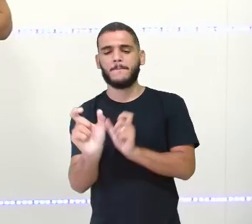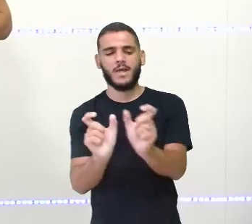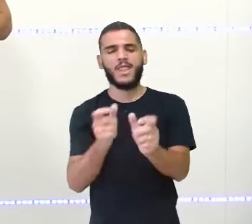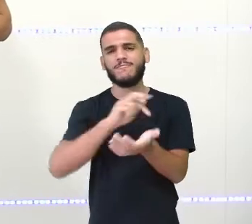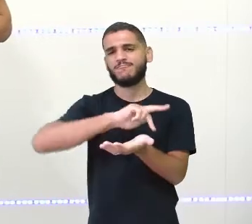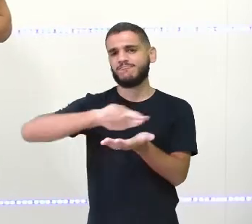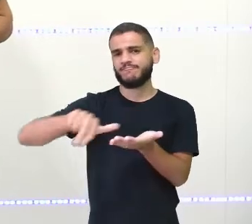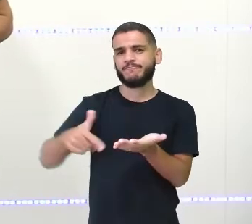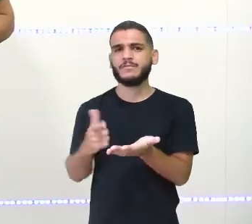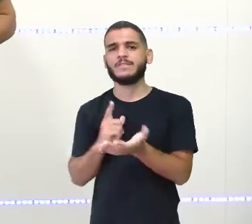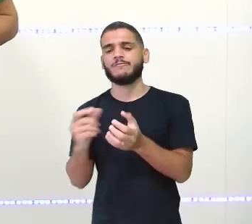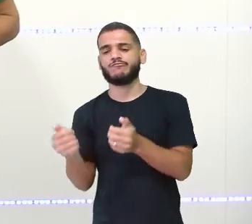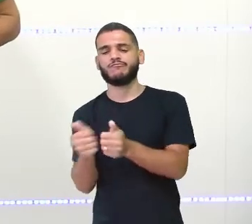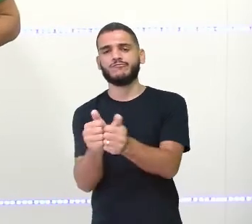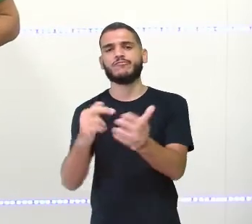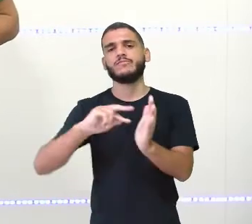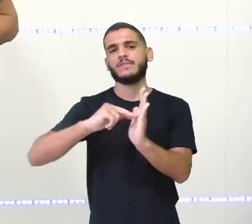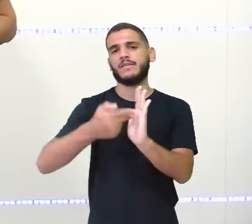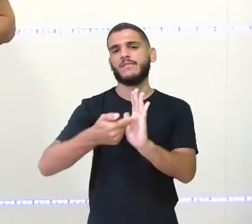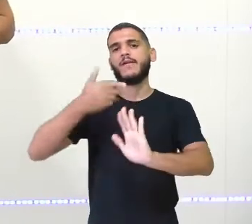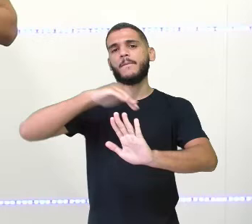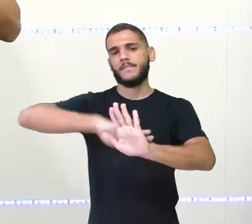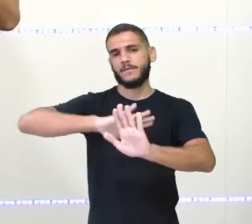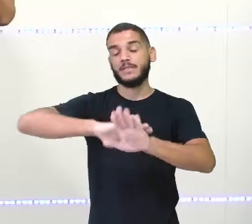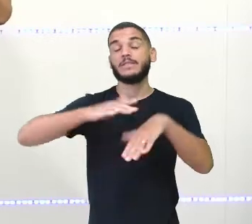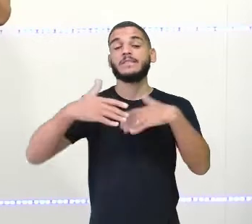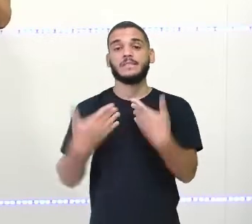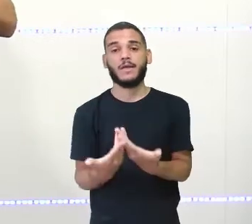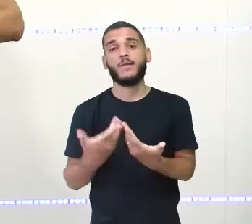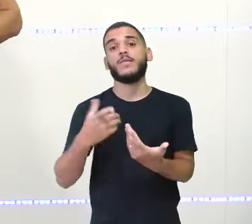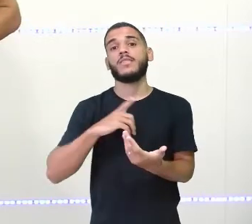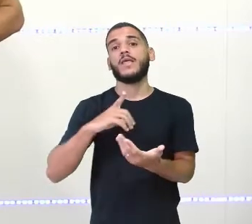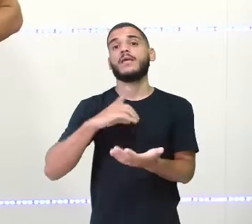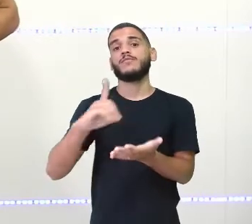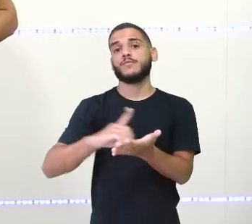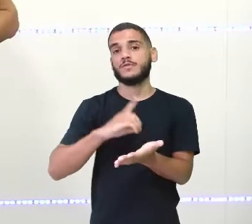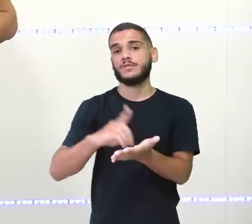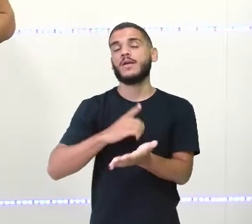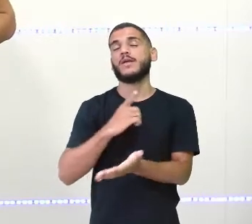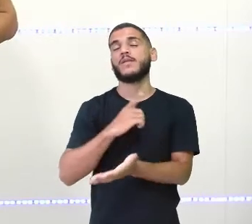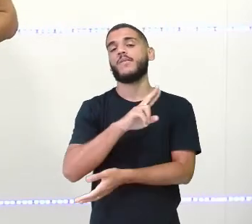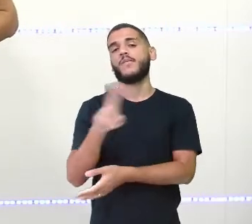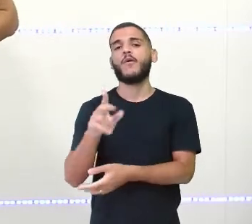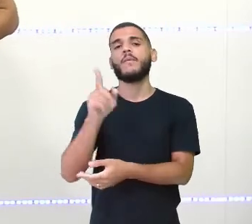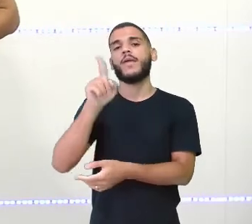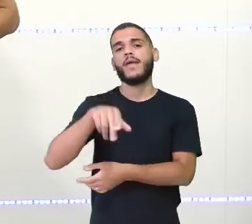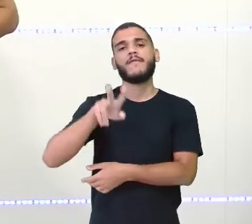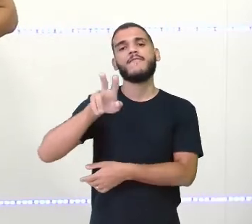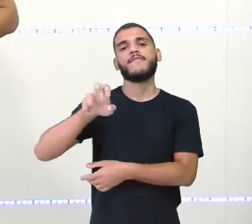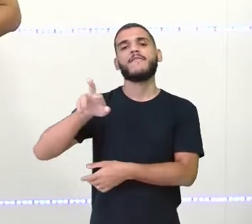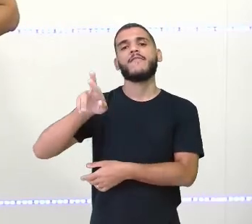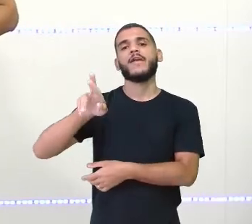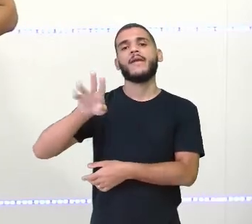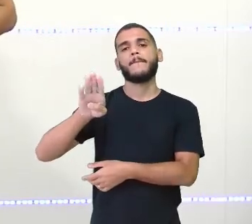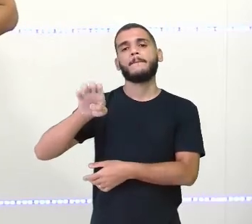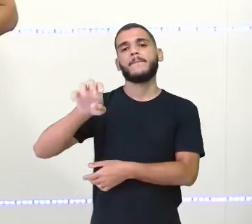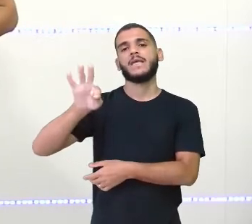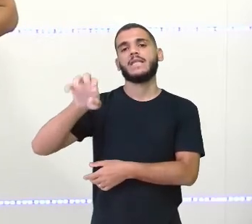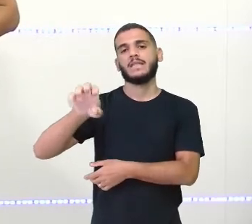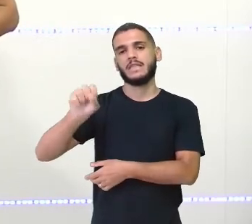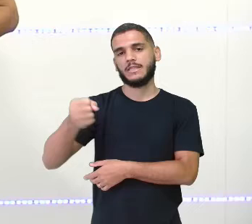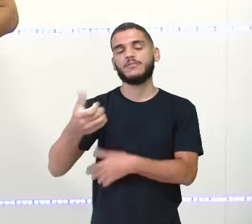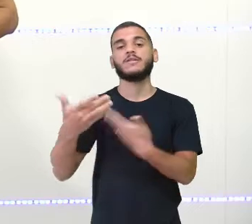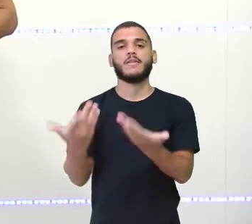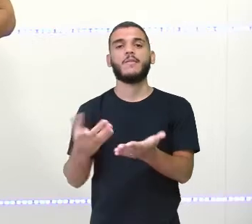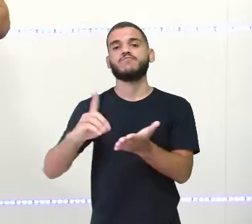que ao lado tem o significado. Então, aquelas palavrinhas nós chamamos de verbetes. E